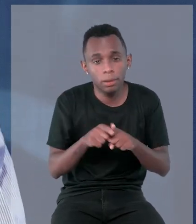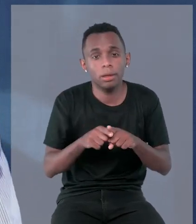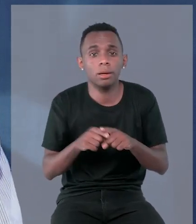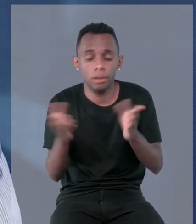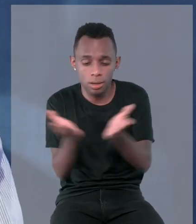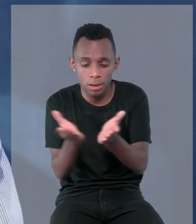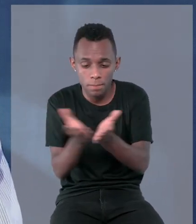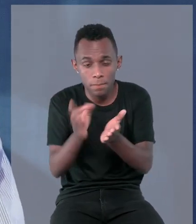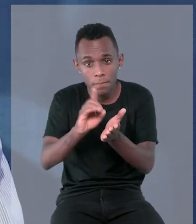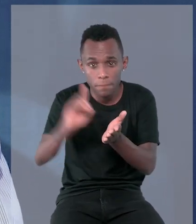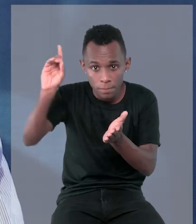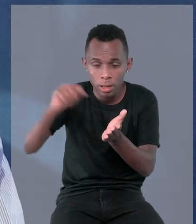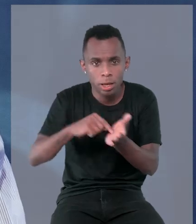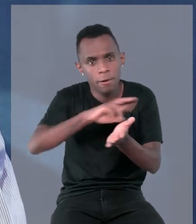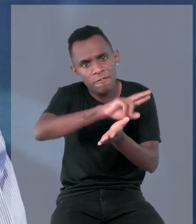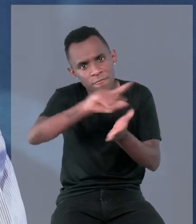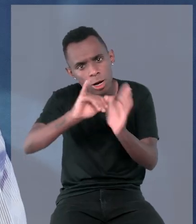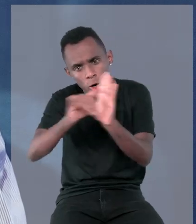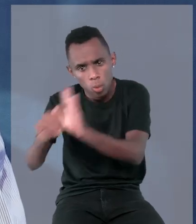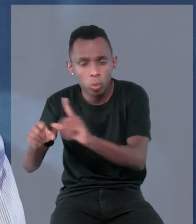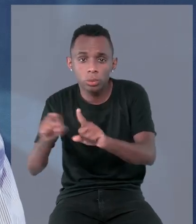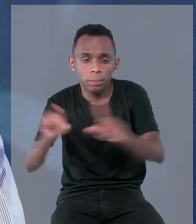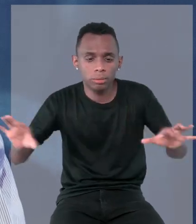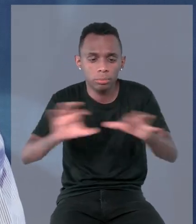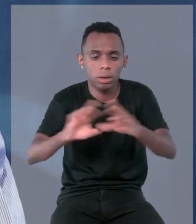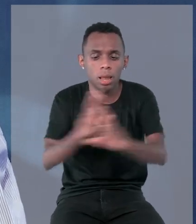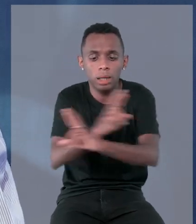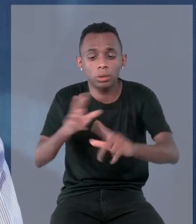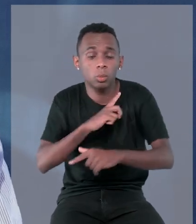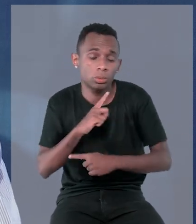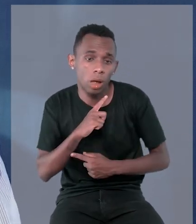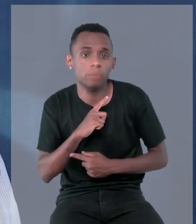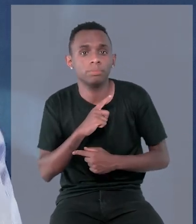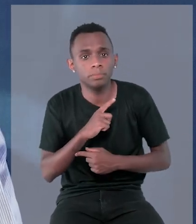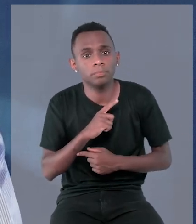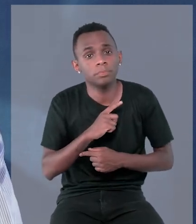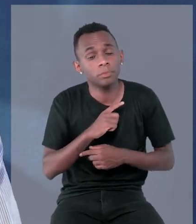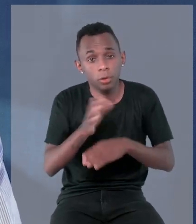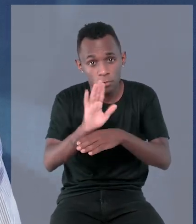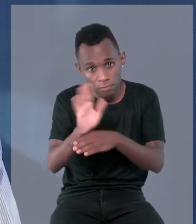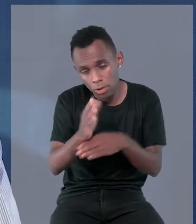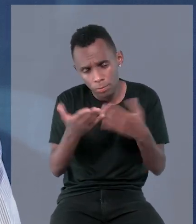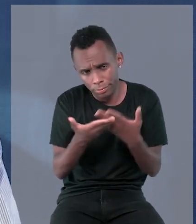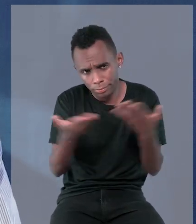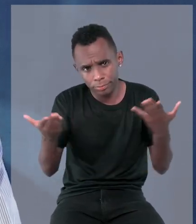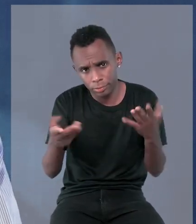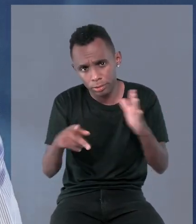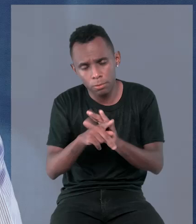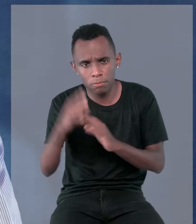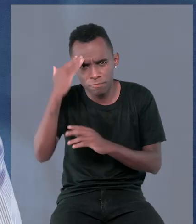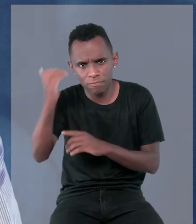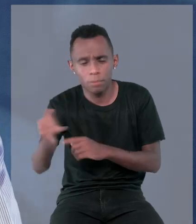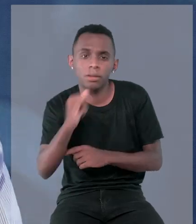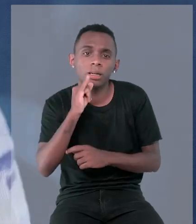Bíblia é citado aí em vários outros contos, né? Até mesmo os filmes que estão aí fazendo